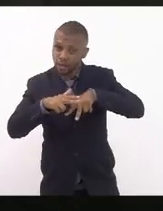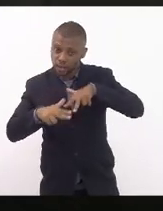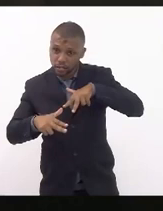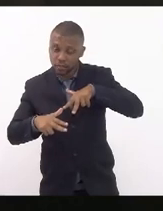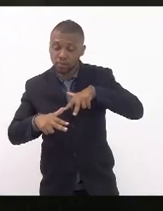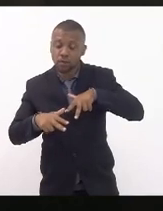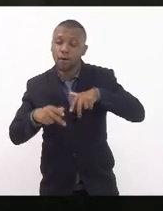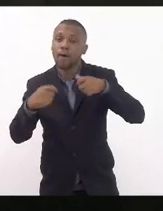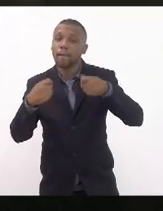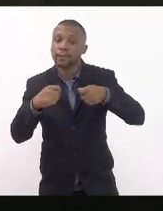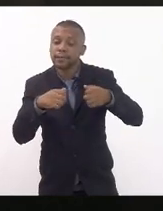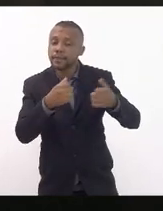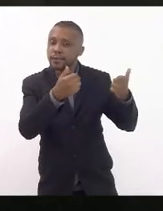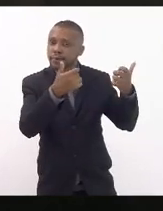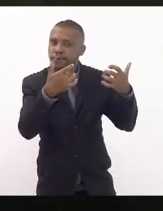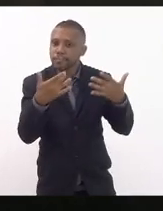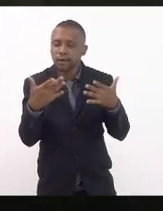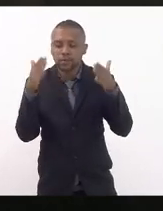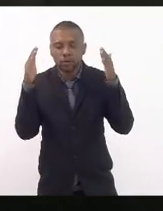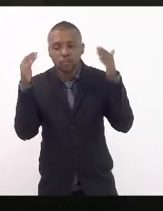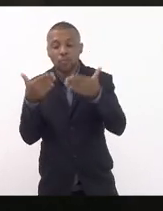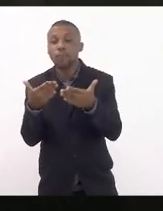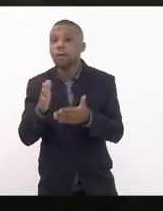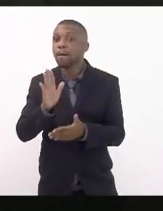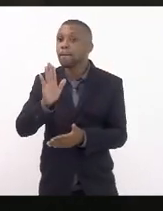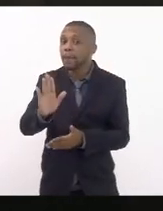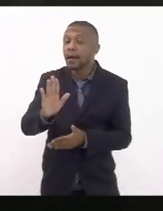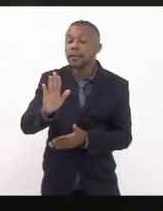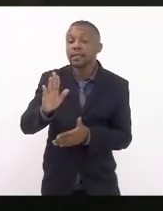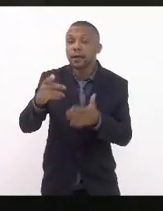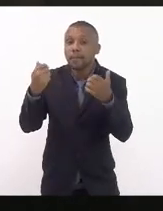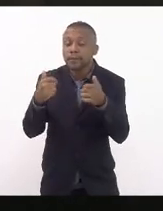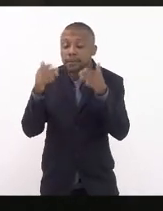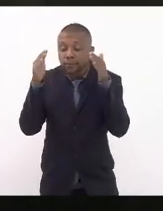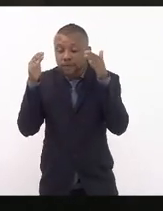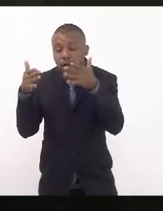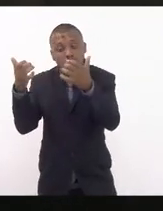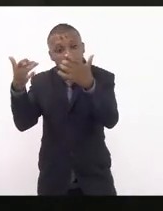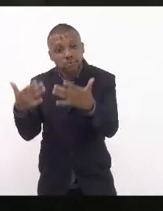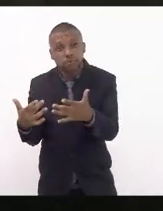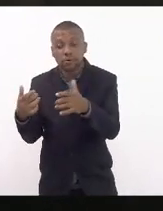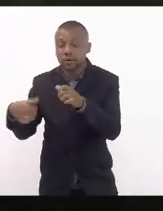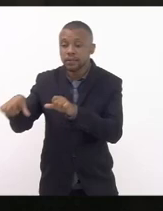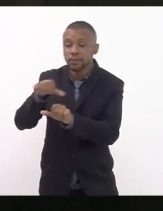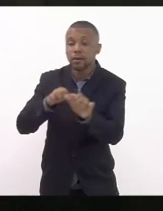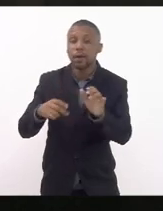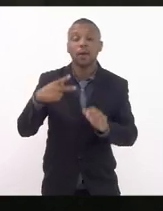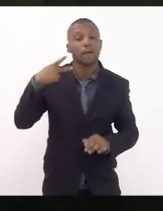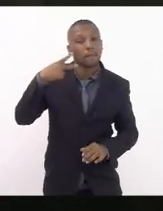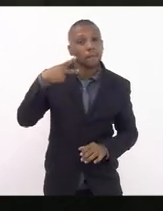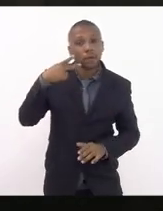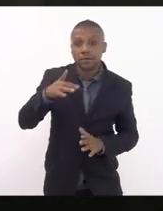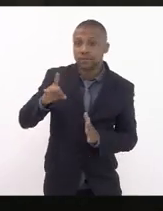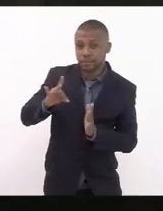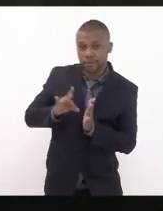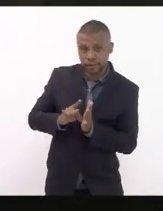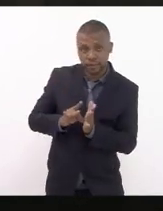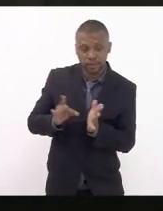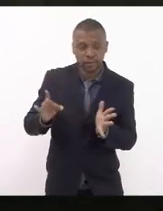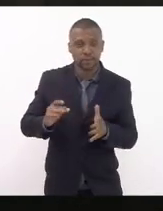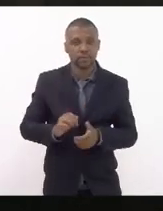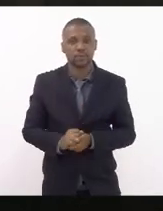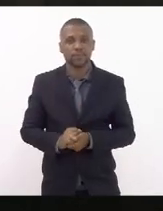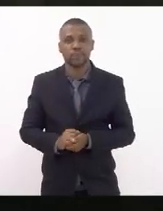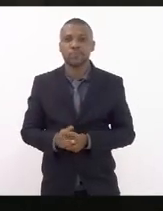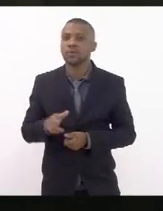que ser pautadas, mas elas têm que ser pautadas e transformadas em políticas de fato, e